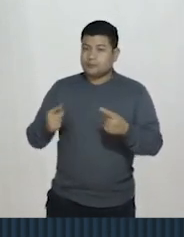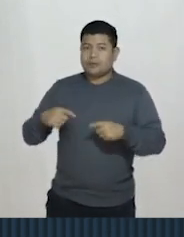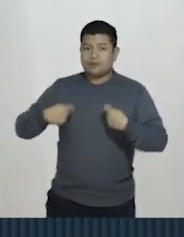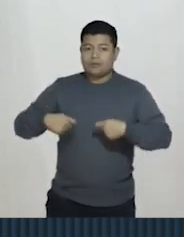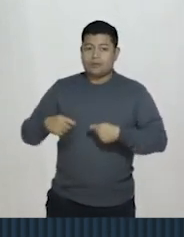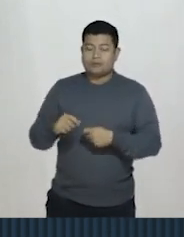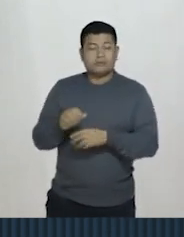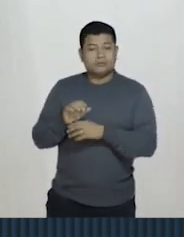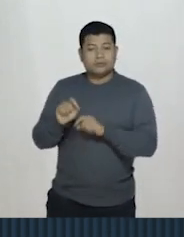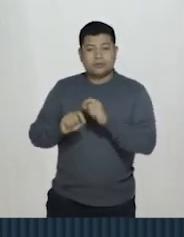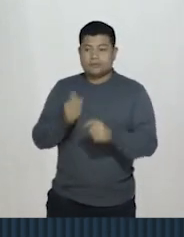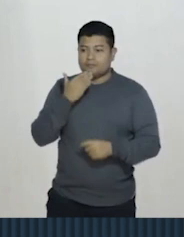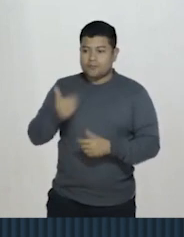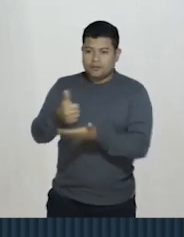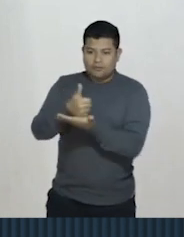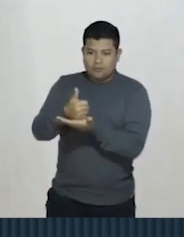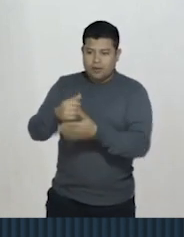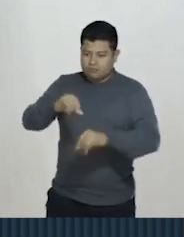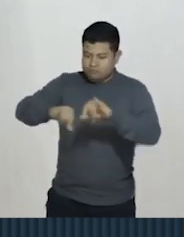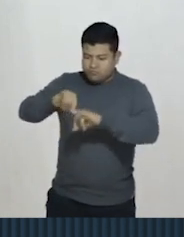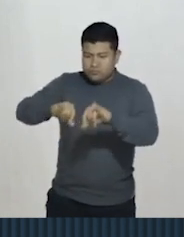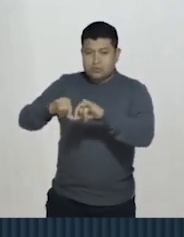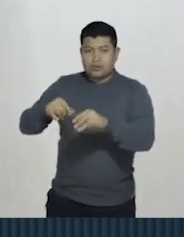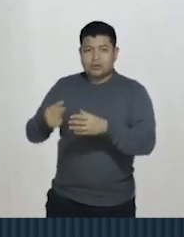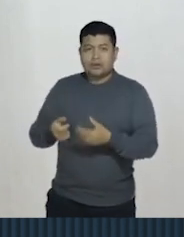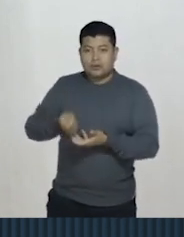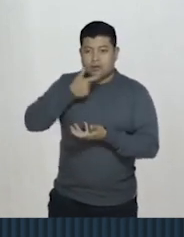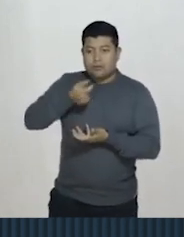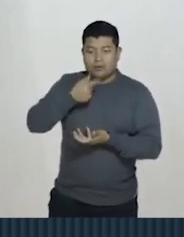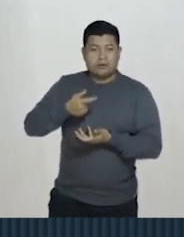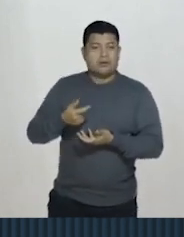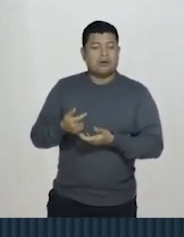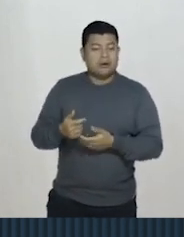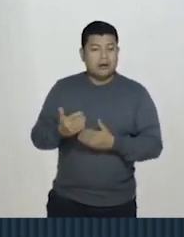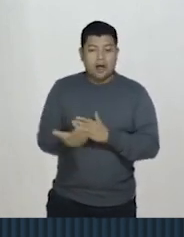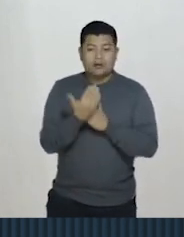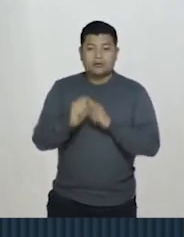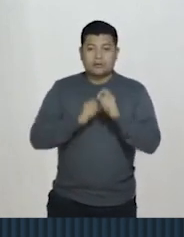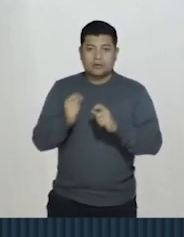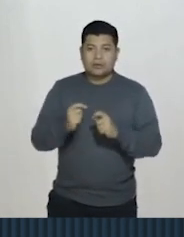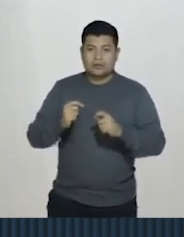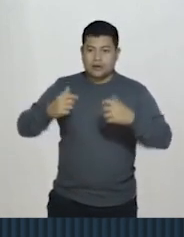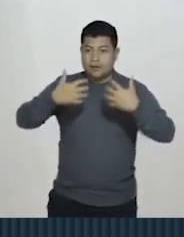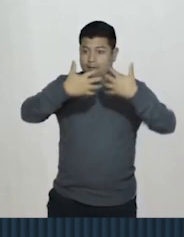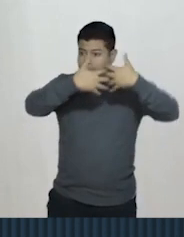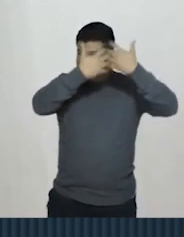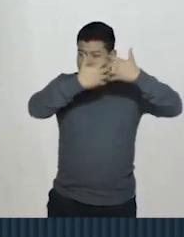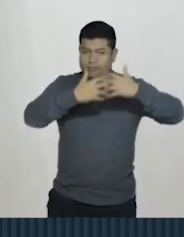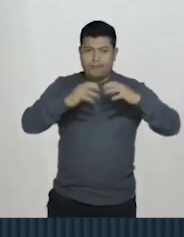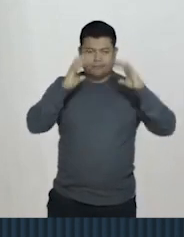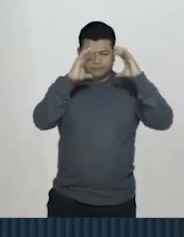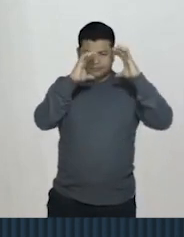tomar ele em cápsulas, para você melhorar a tua energia, para melhorar a tua rapidez de raciocínio. São questões como essas que os agentes comunitários